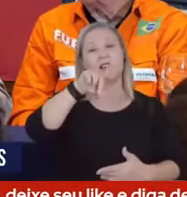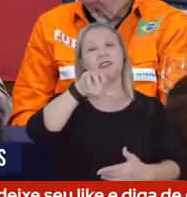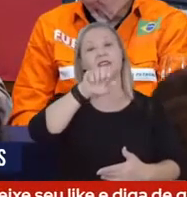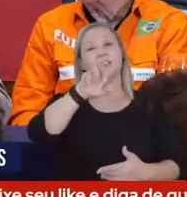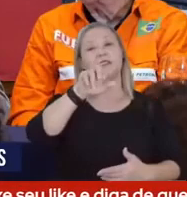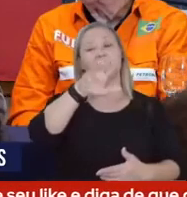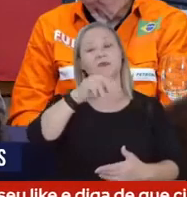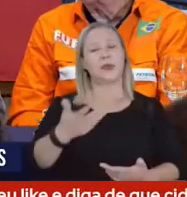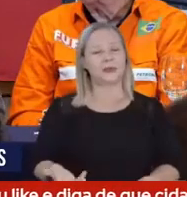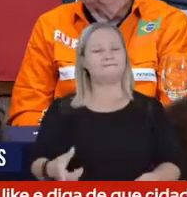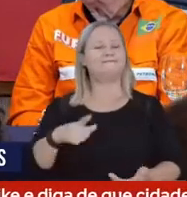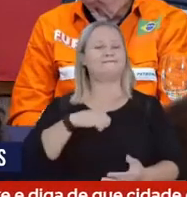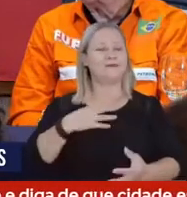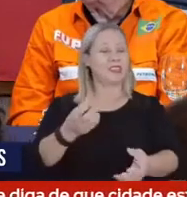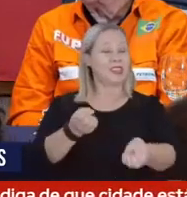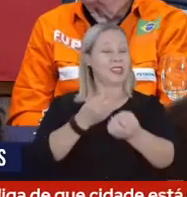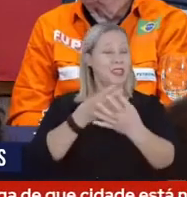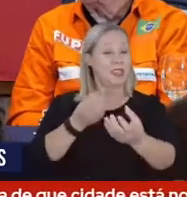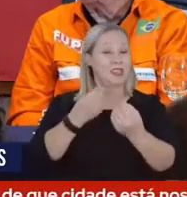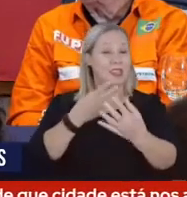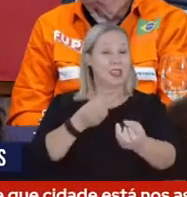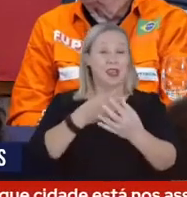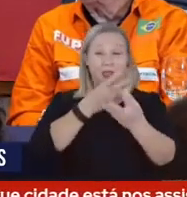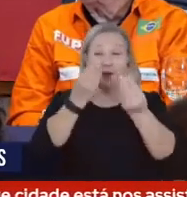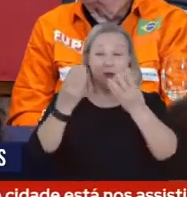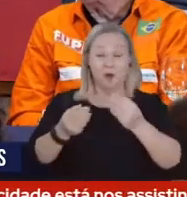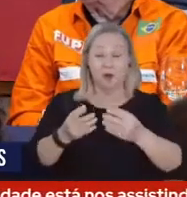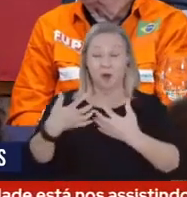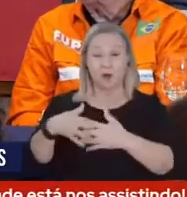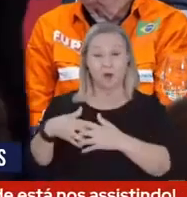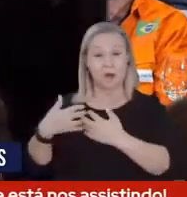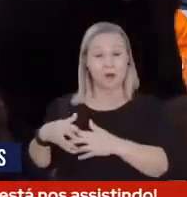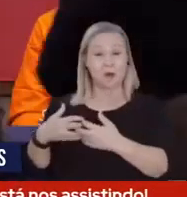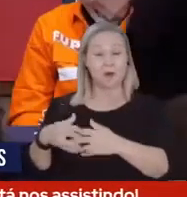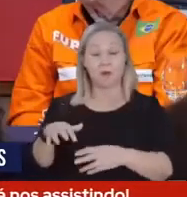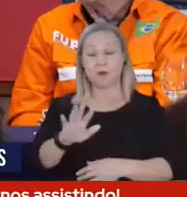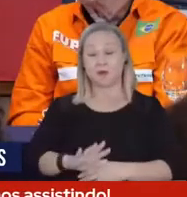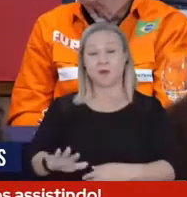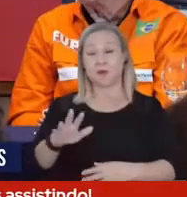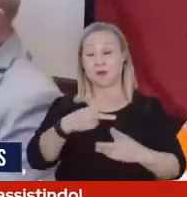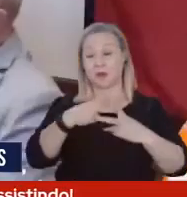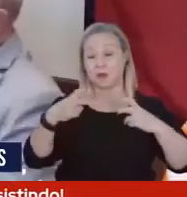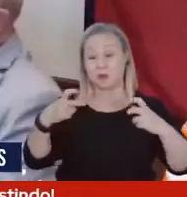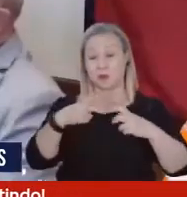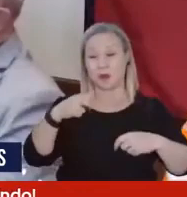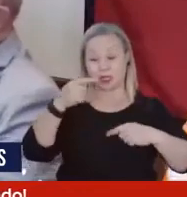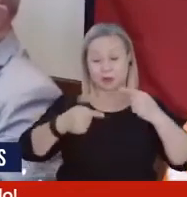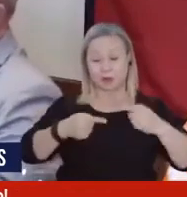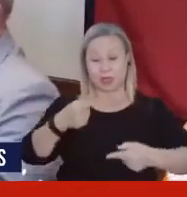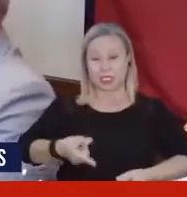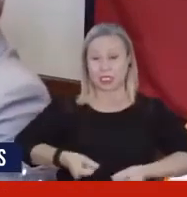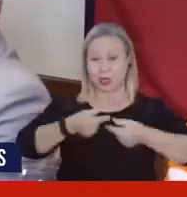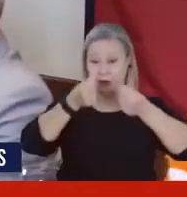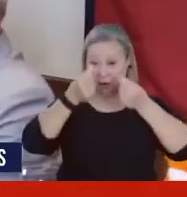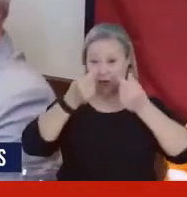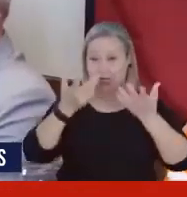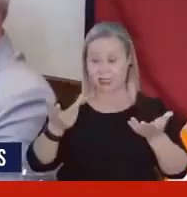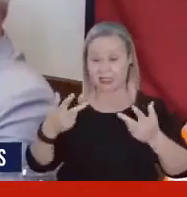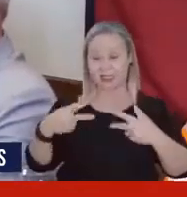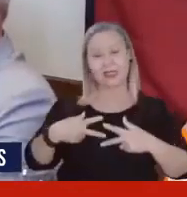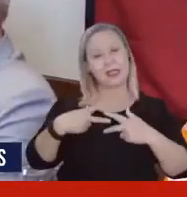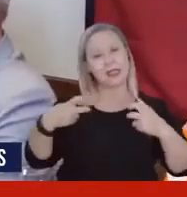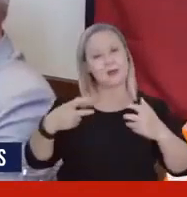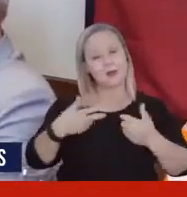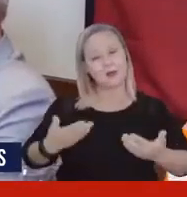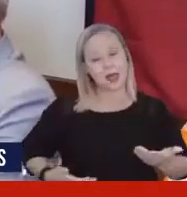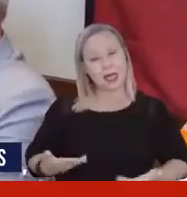aqui sobre como funciona e como poderia funcionar essa política de preços e a Petrobras voltar a servir o Brasil e ao povo